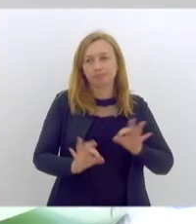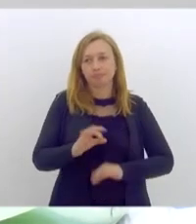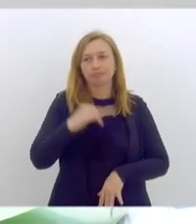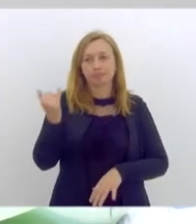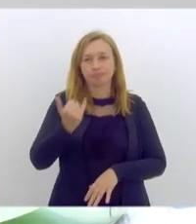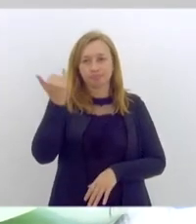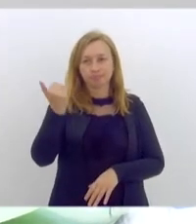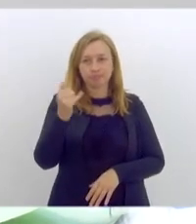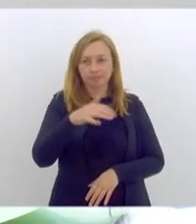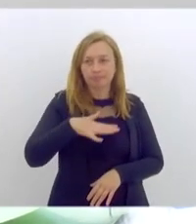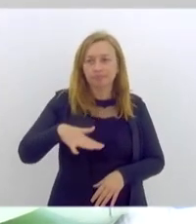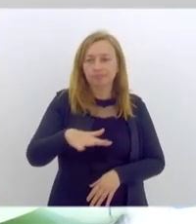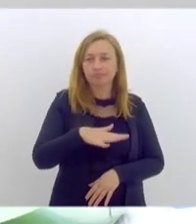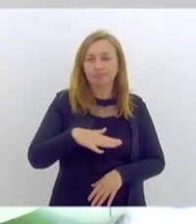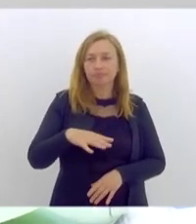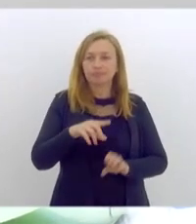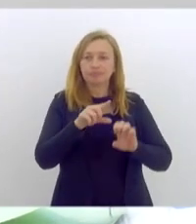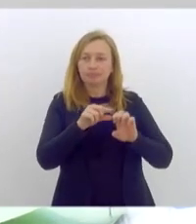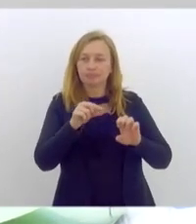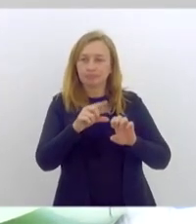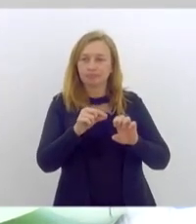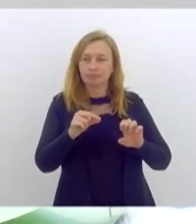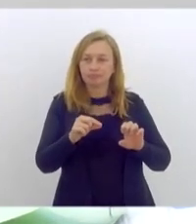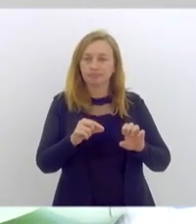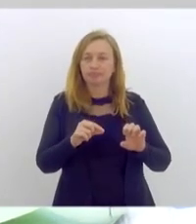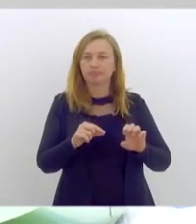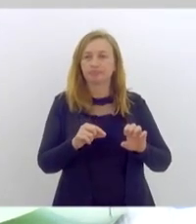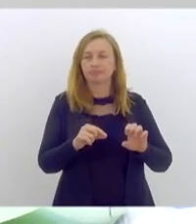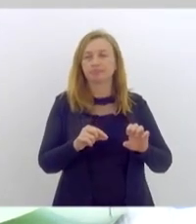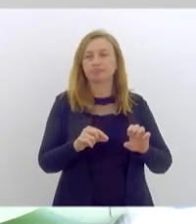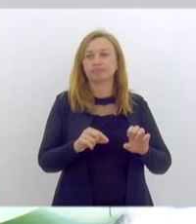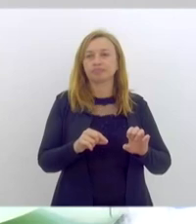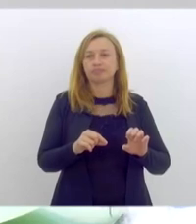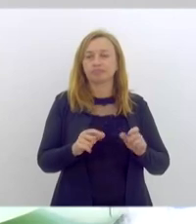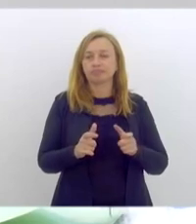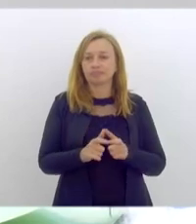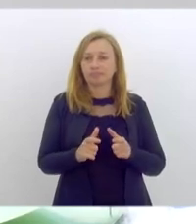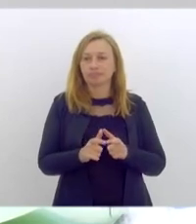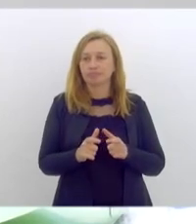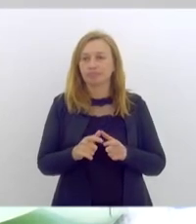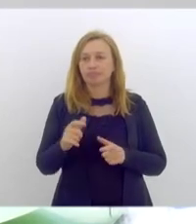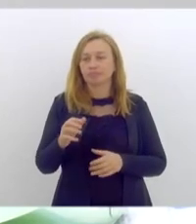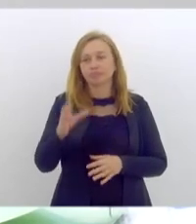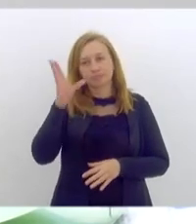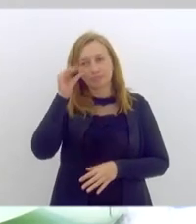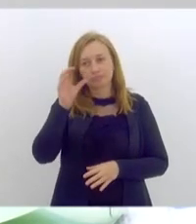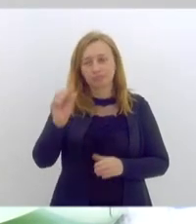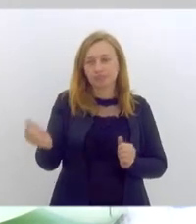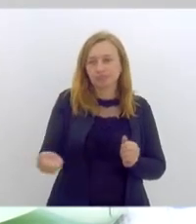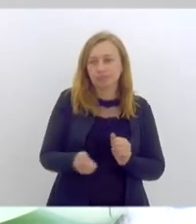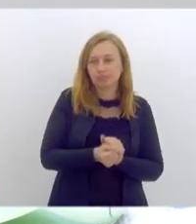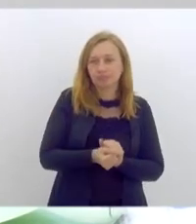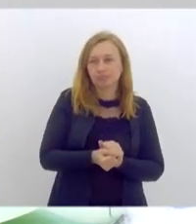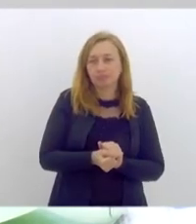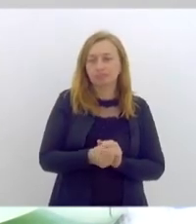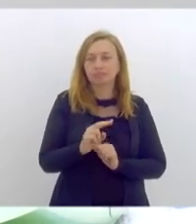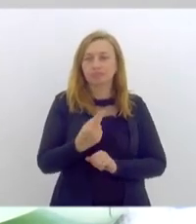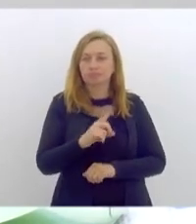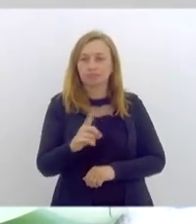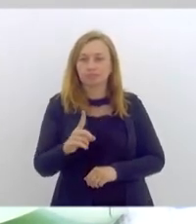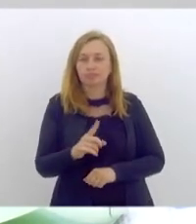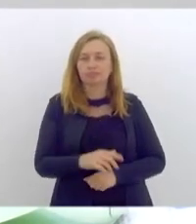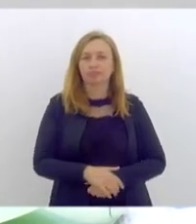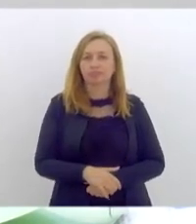importante nessa área de empreendedor aí eu fiquei curioso saber se ele foi aglutinado passou dizendo oi para